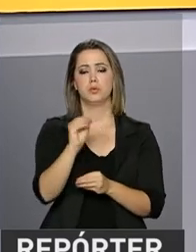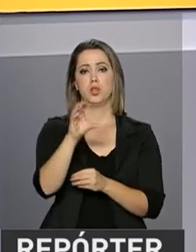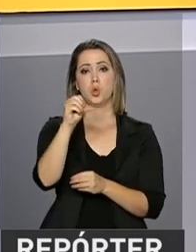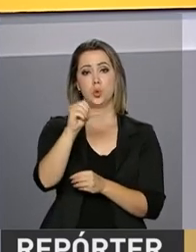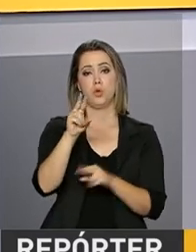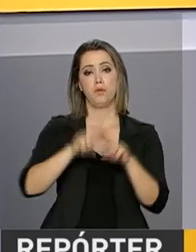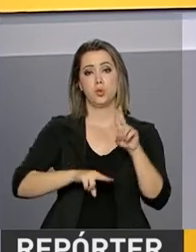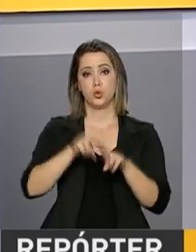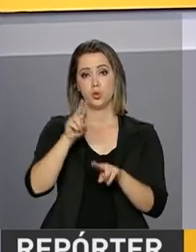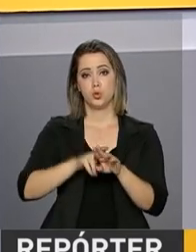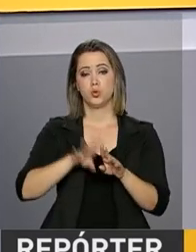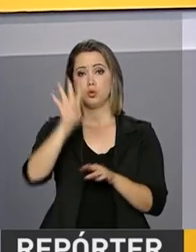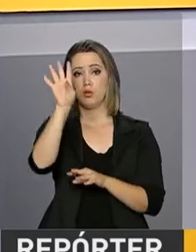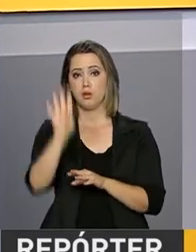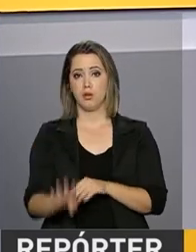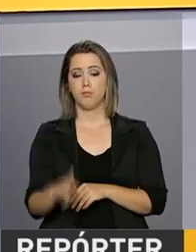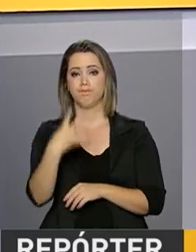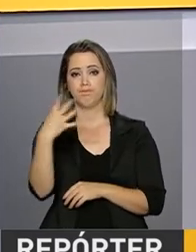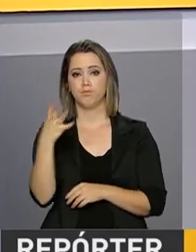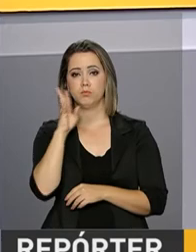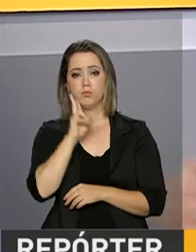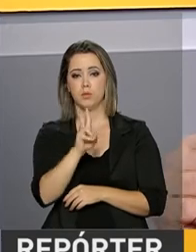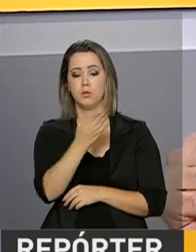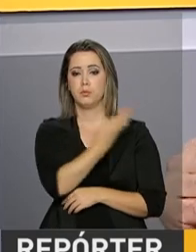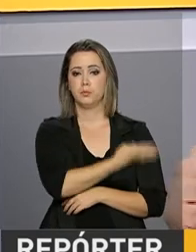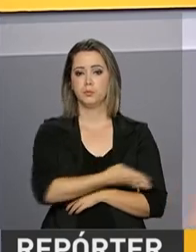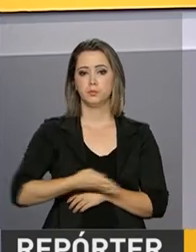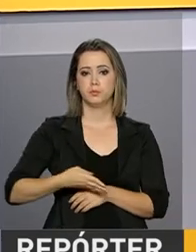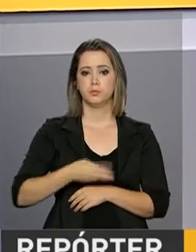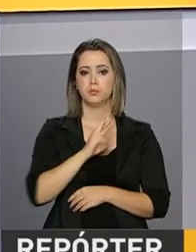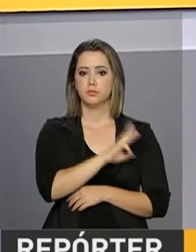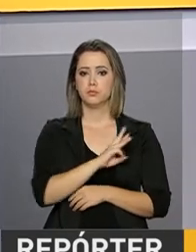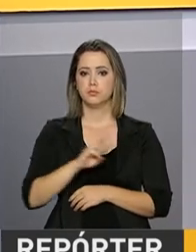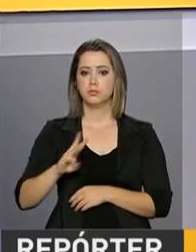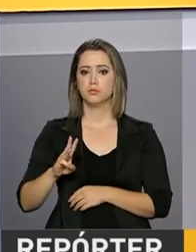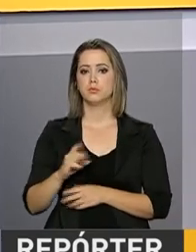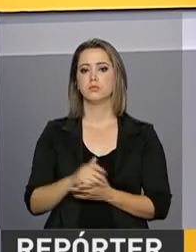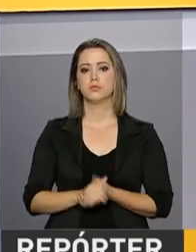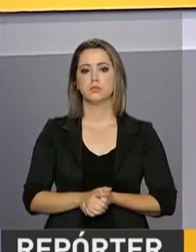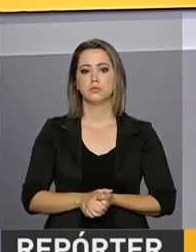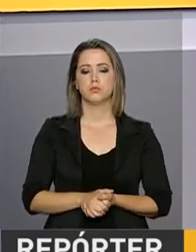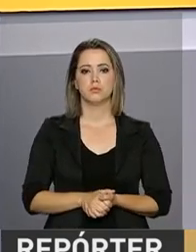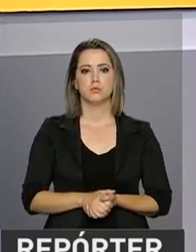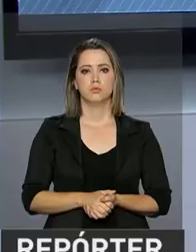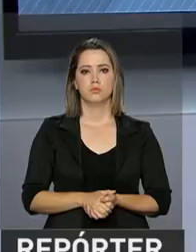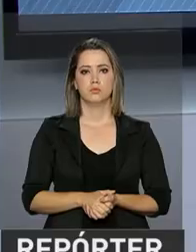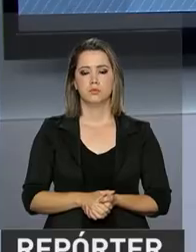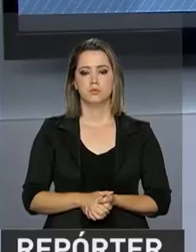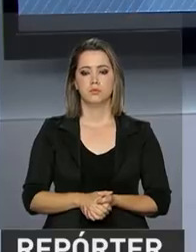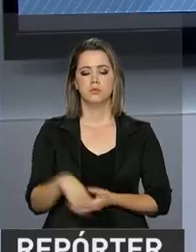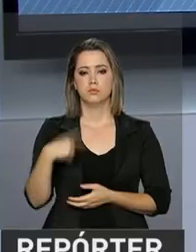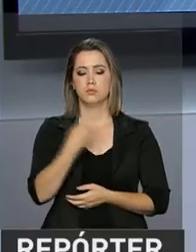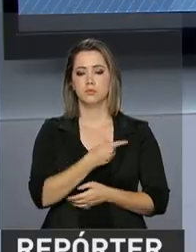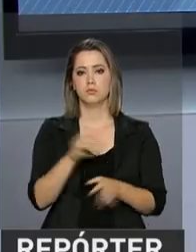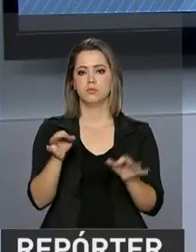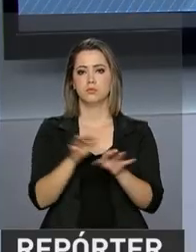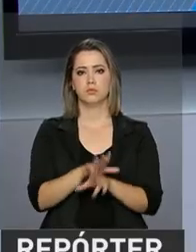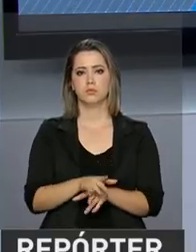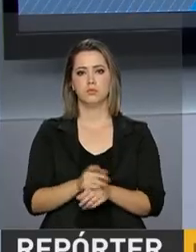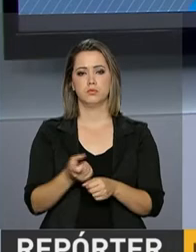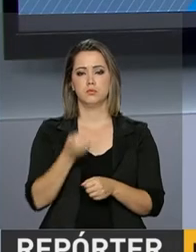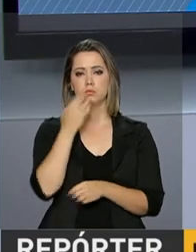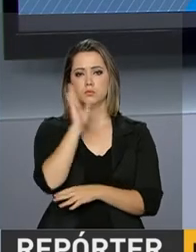dos planos de empresas suspensas está disponível o site da a ns nós ficamos por aqui